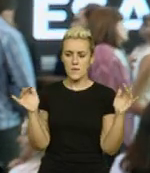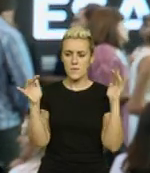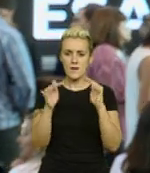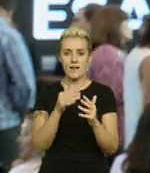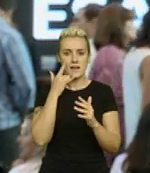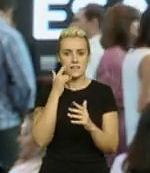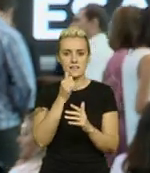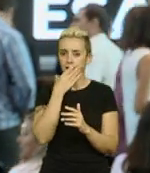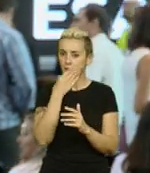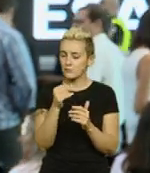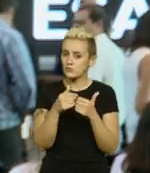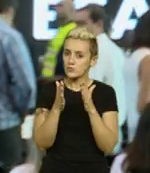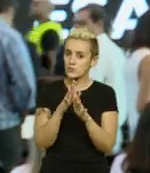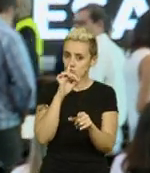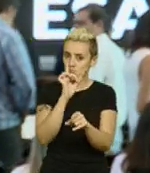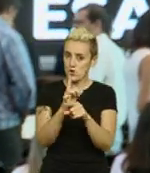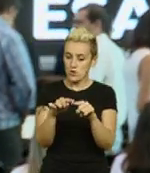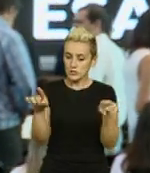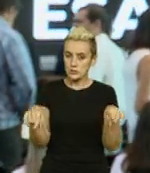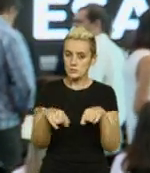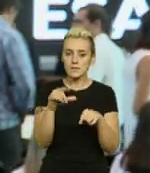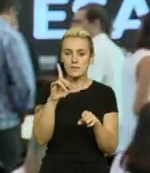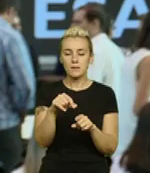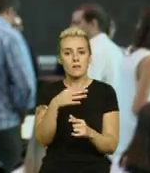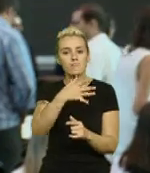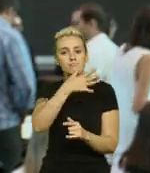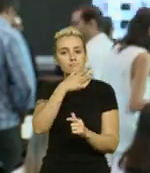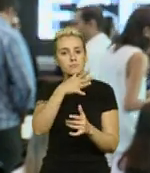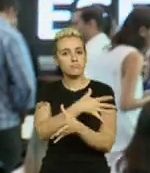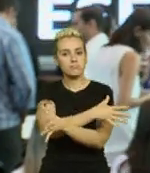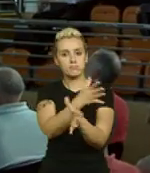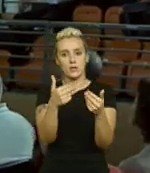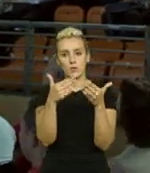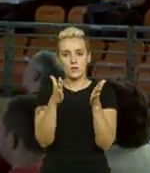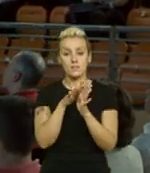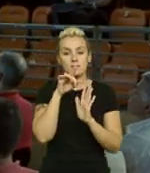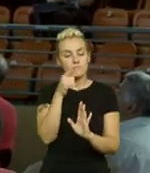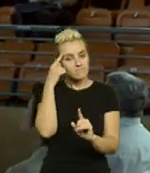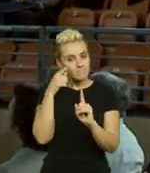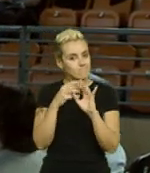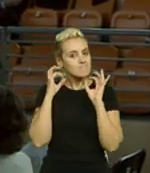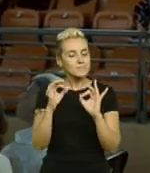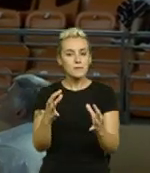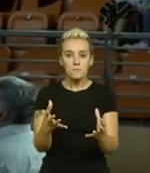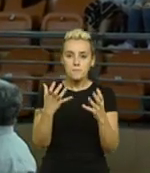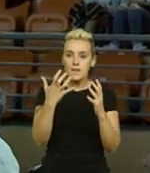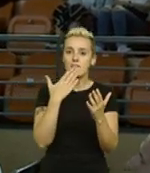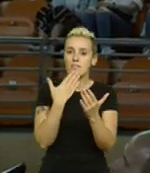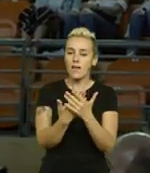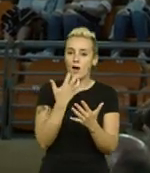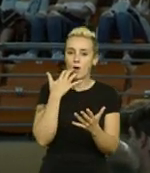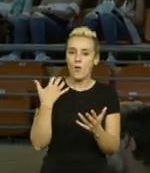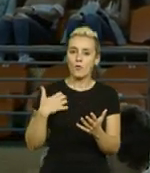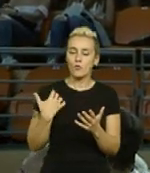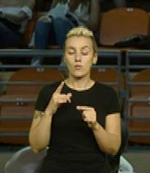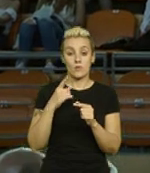tentar trazer todos os alunos ao mesmo espaço falar a uma só voz preços esta é a aposta do que tenham orgulho